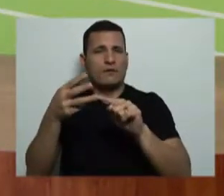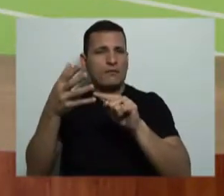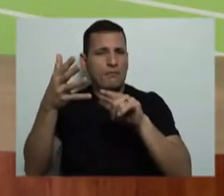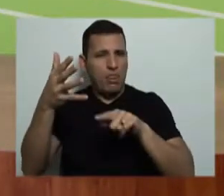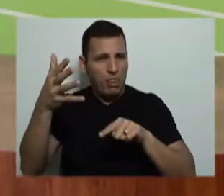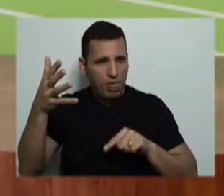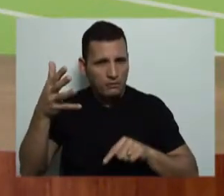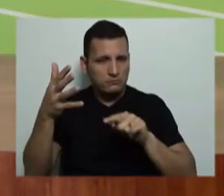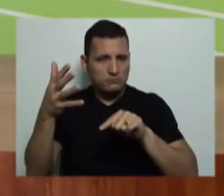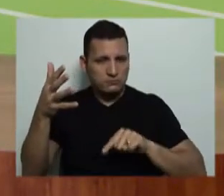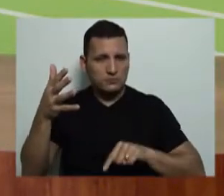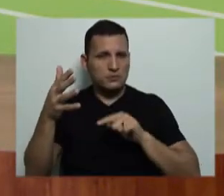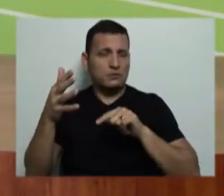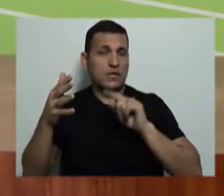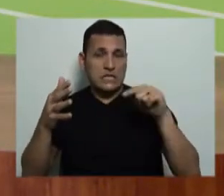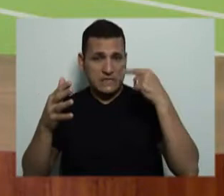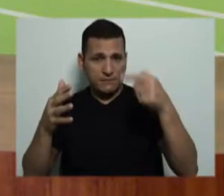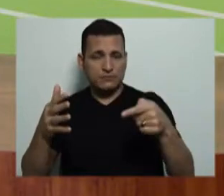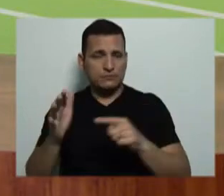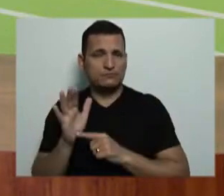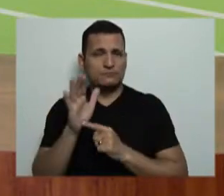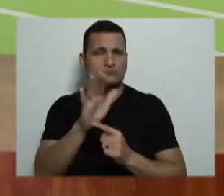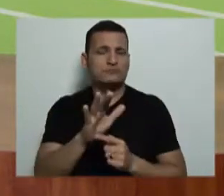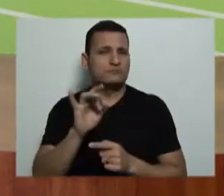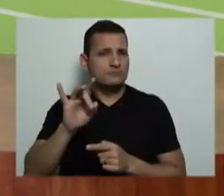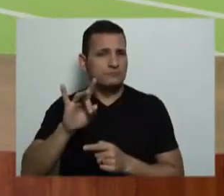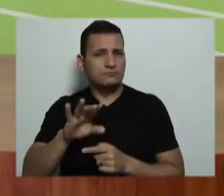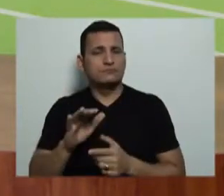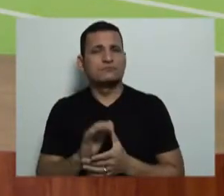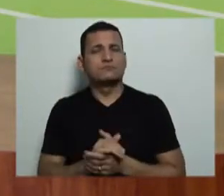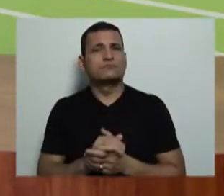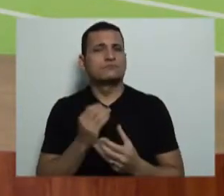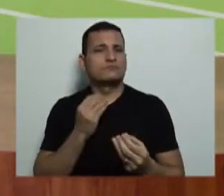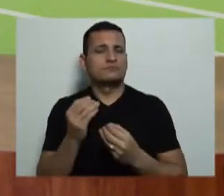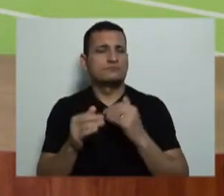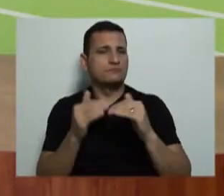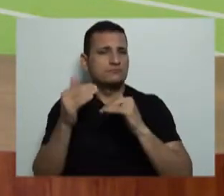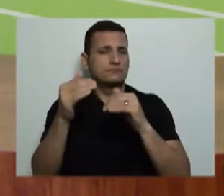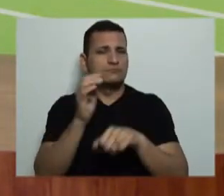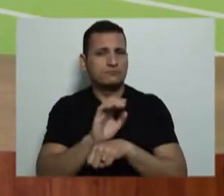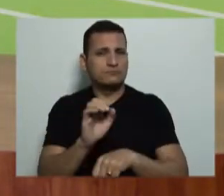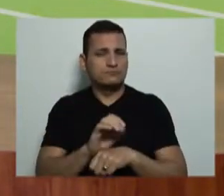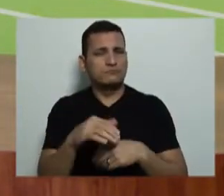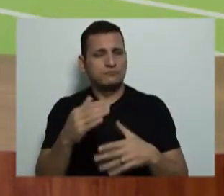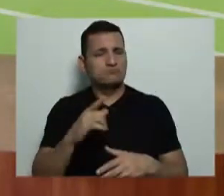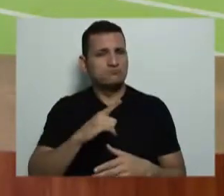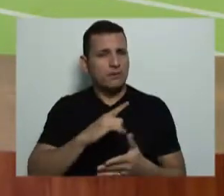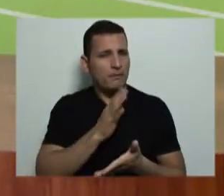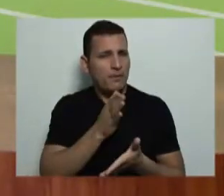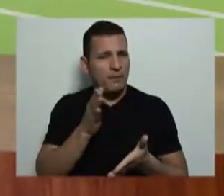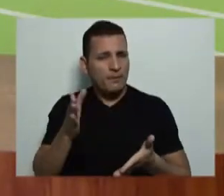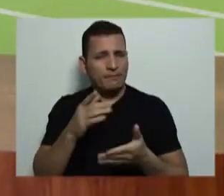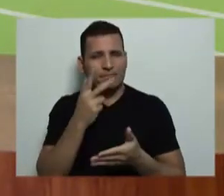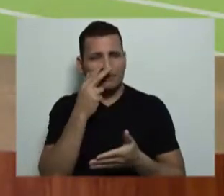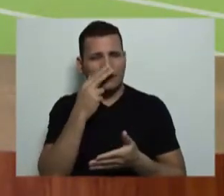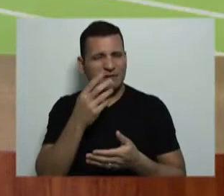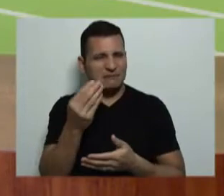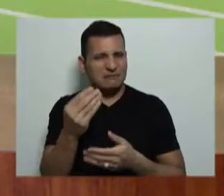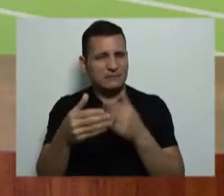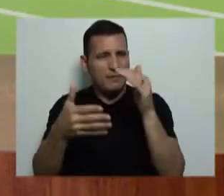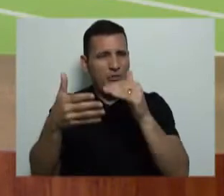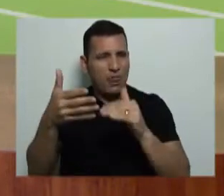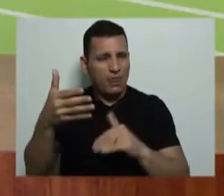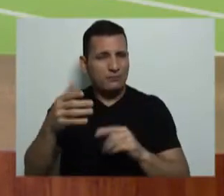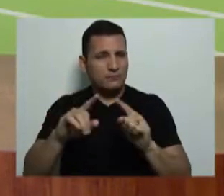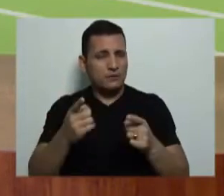realizar, ele vai apresentar posteriormente o desenvolvimento do estágio. Então tem uma sequência, parece que são muitos aí, mas o